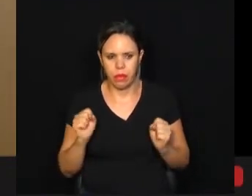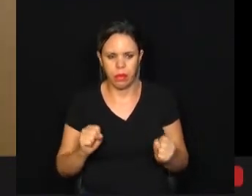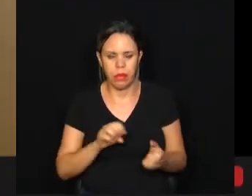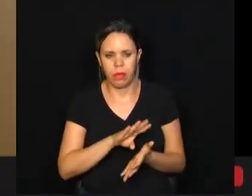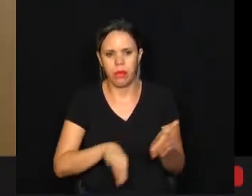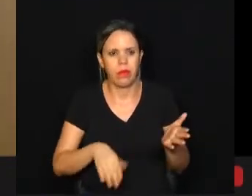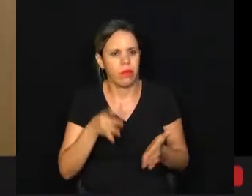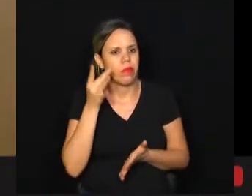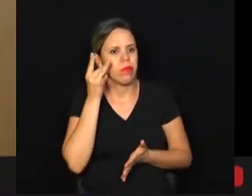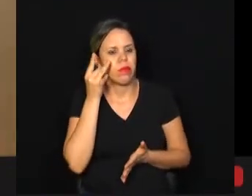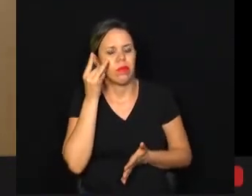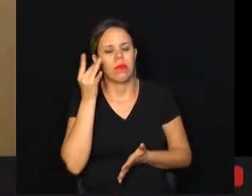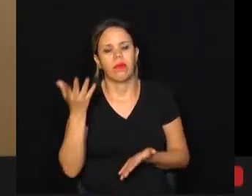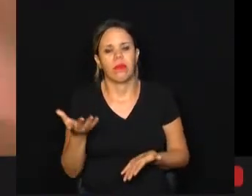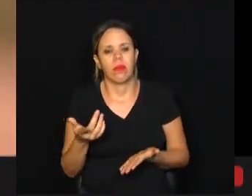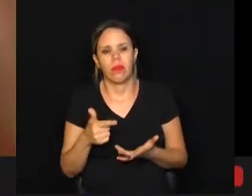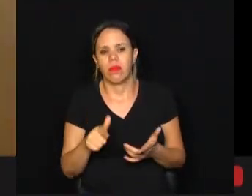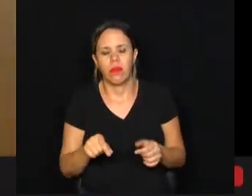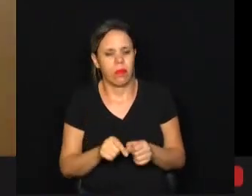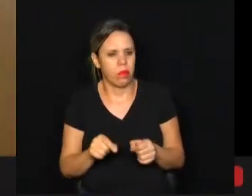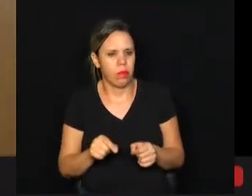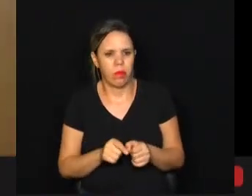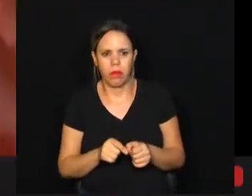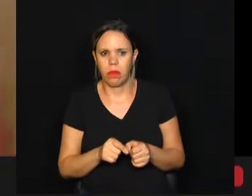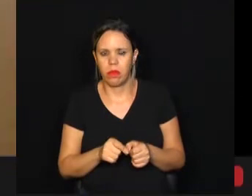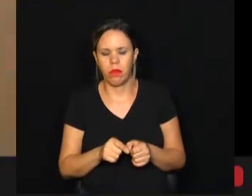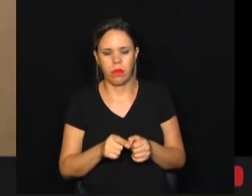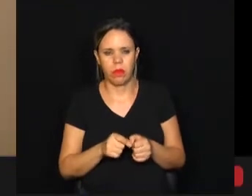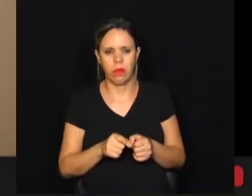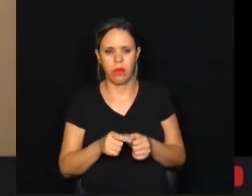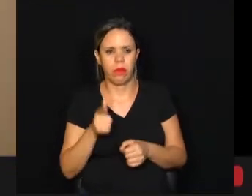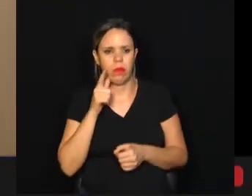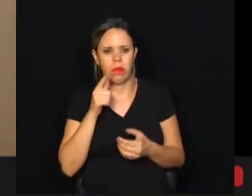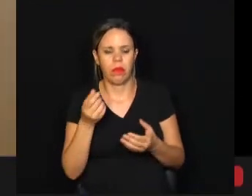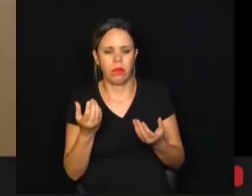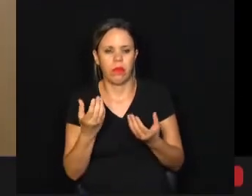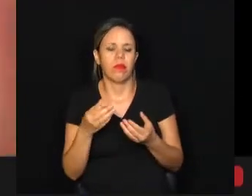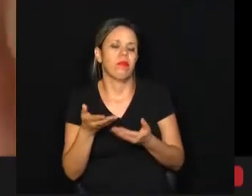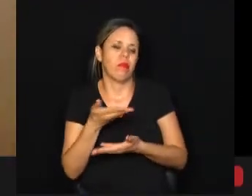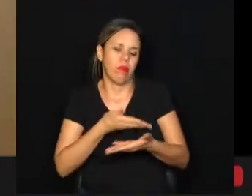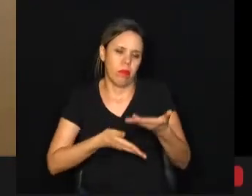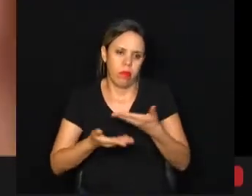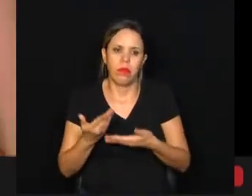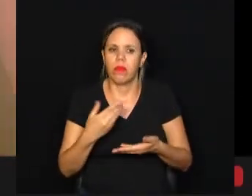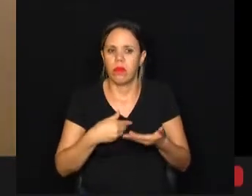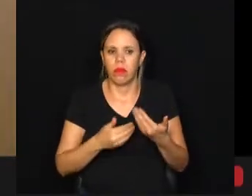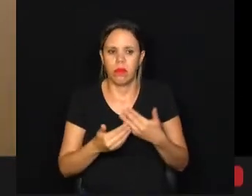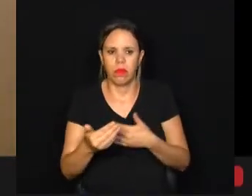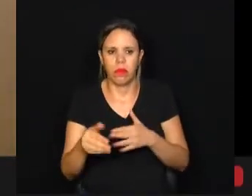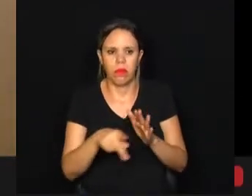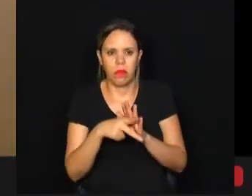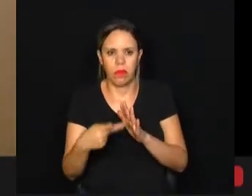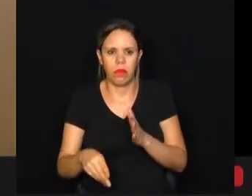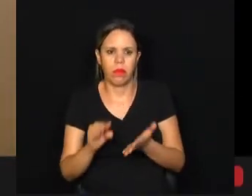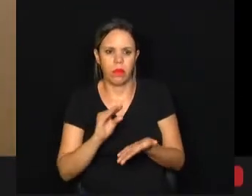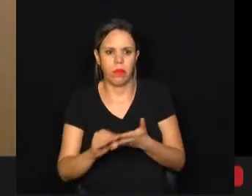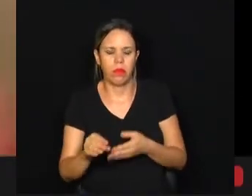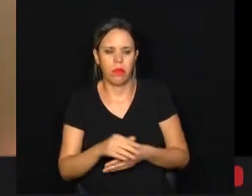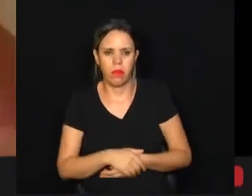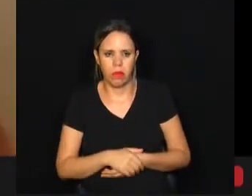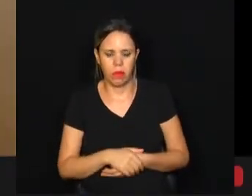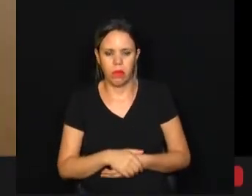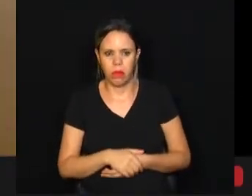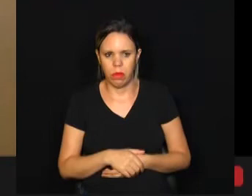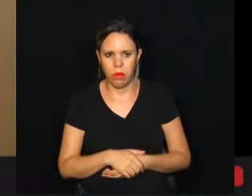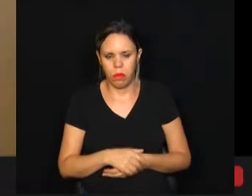tirados, né? E não são tirados porque são capturados, que podem ser compartilhados a partir dos próprios investimentos. É uma